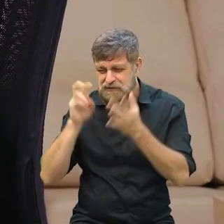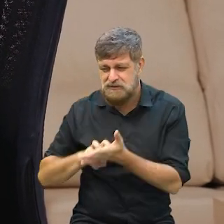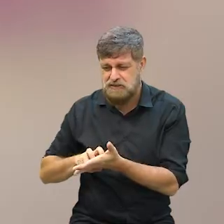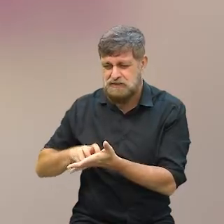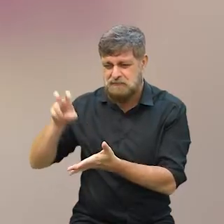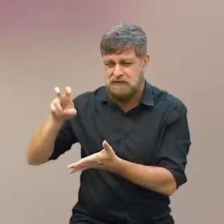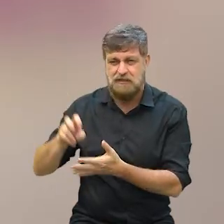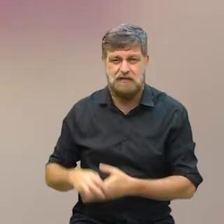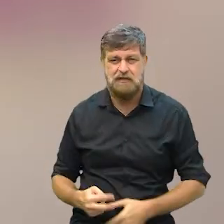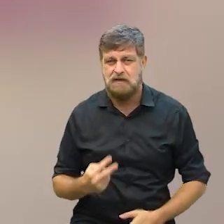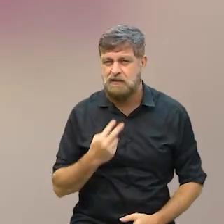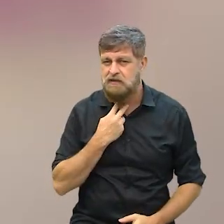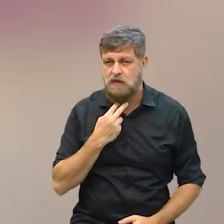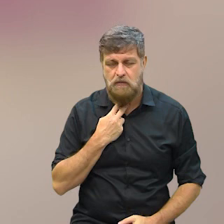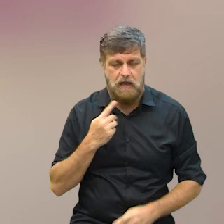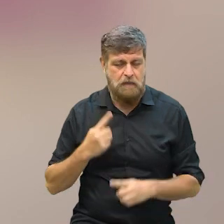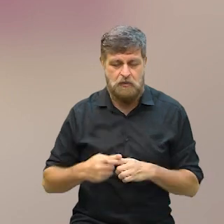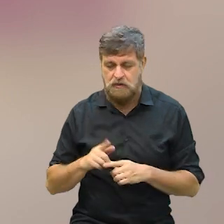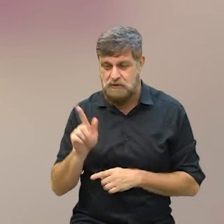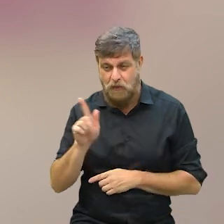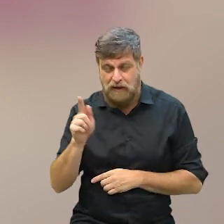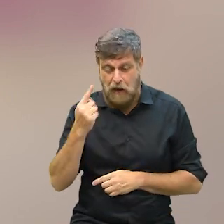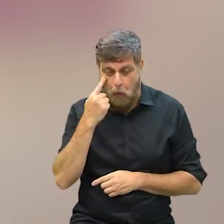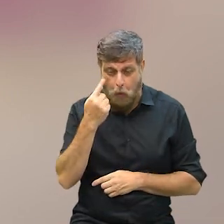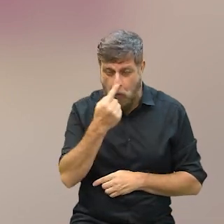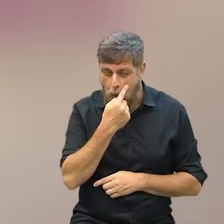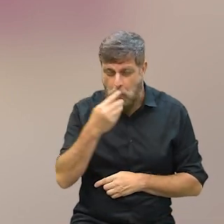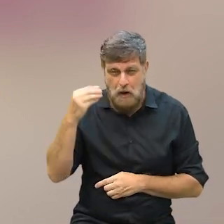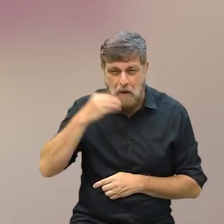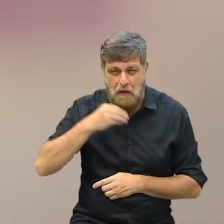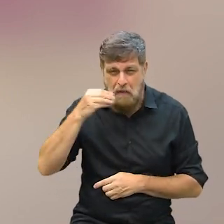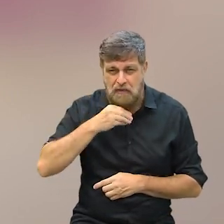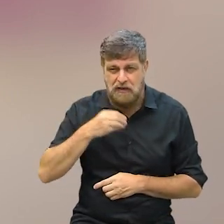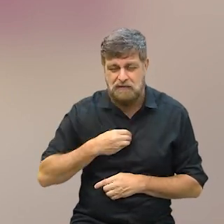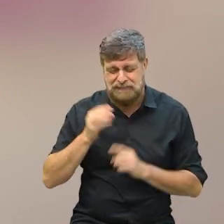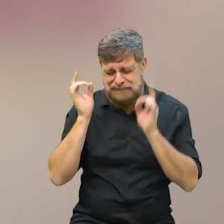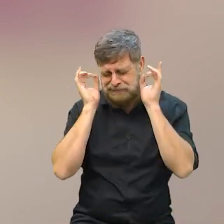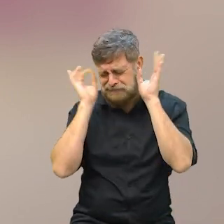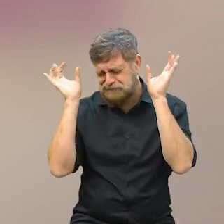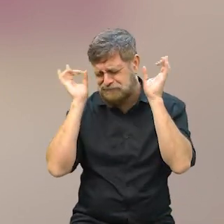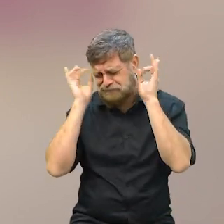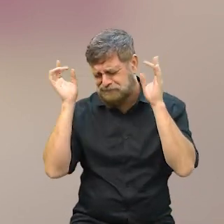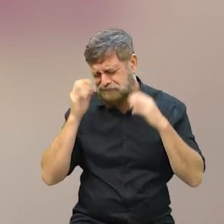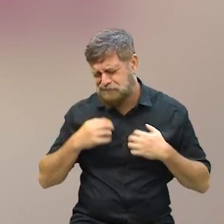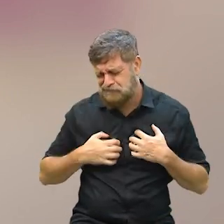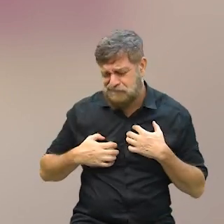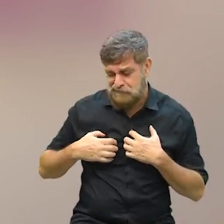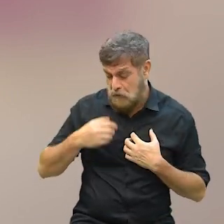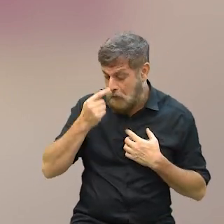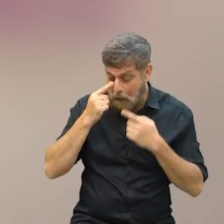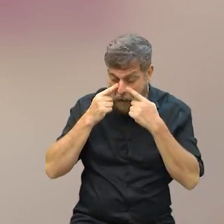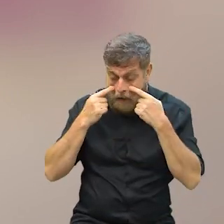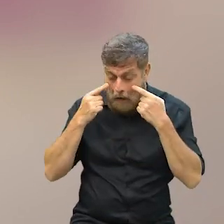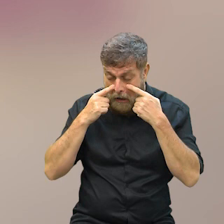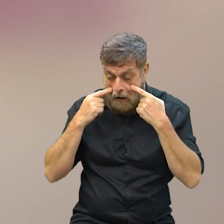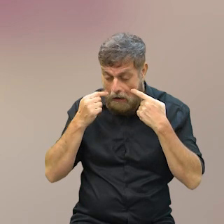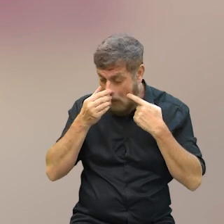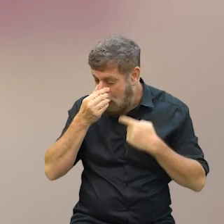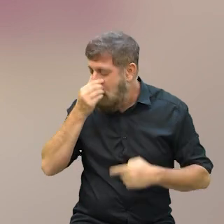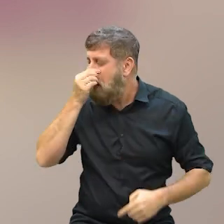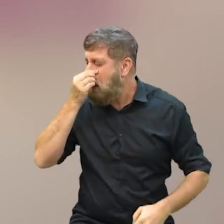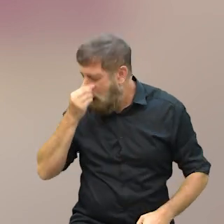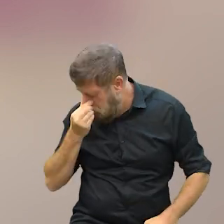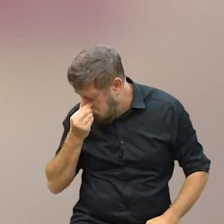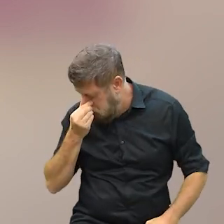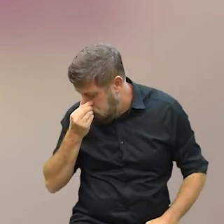manhã possivelmente não é devido ao grau, né? Possivelmente pode ser uma enxaqueca, pode ser uma sinusite,